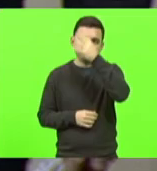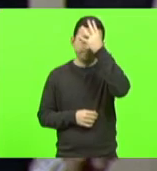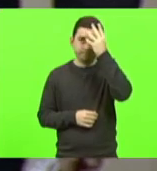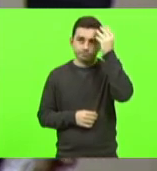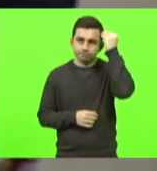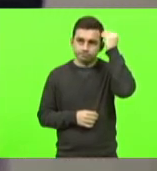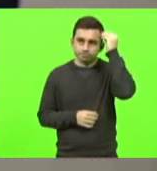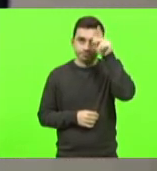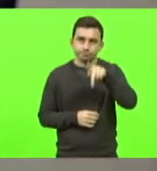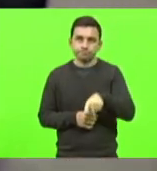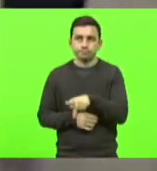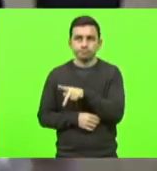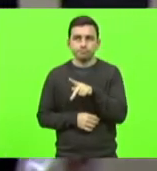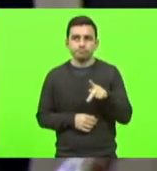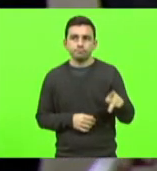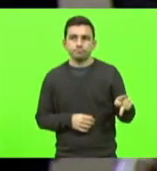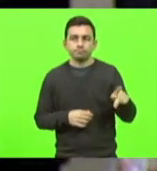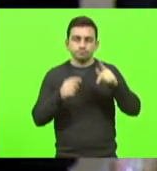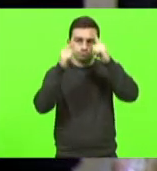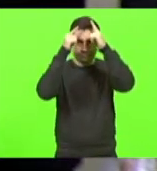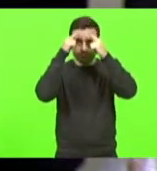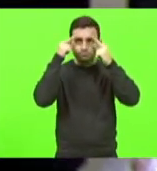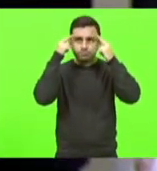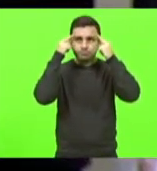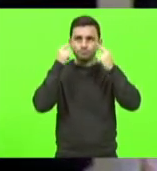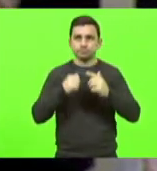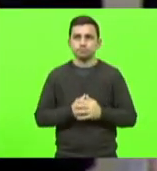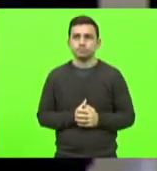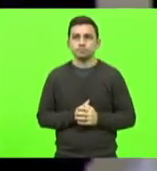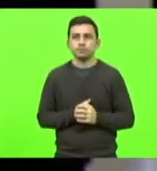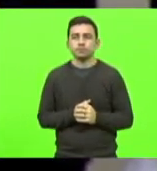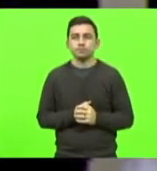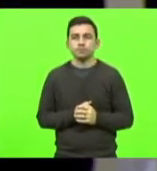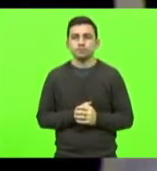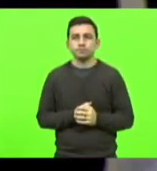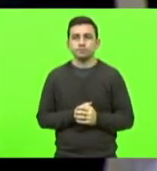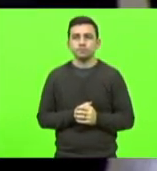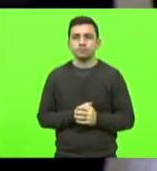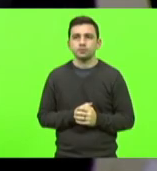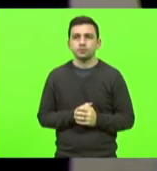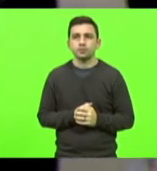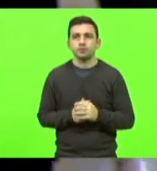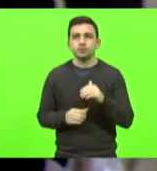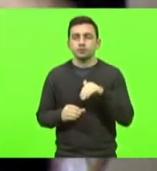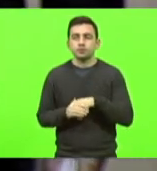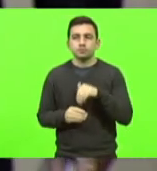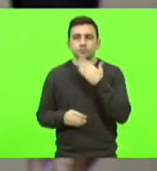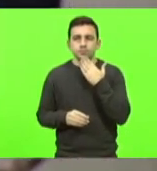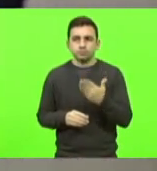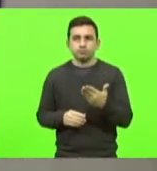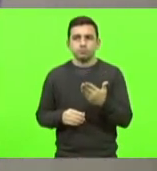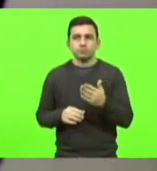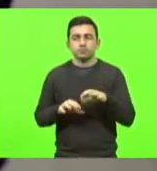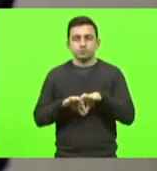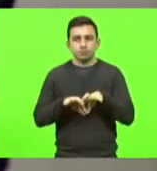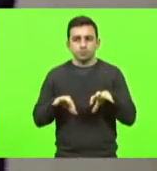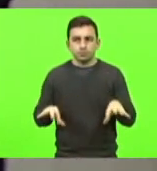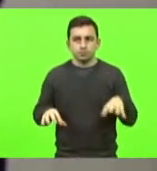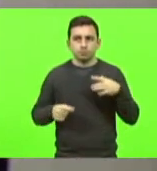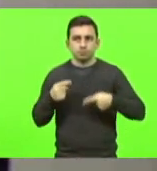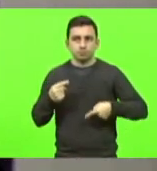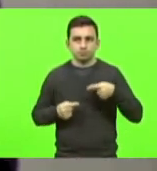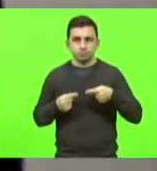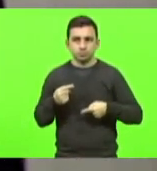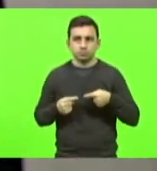Padre Pedro baldissera deputado neodi saretta a votação hacker de votação em separado para discussão e votação